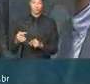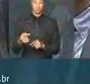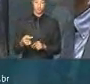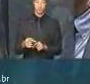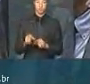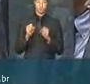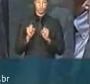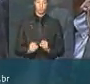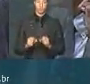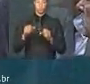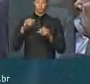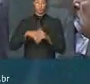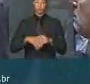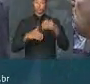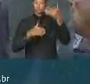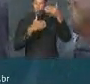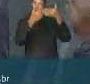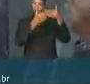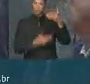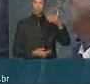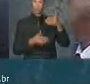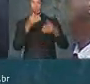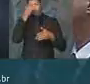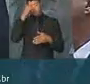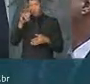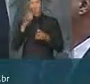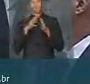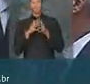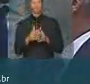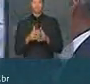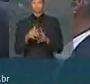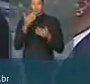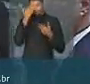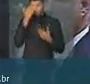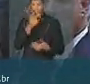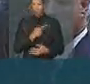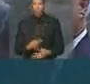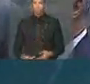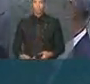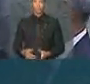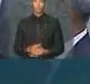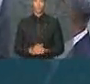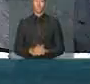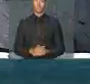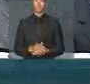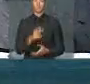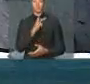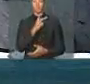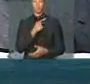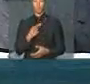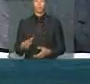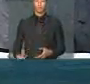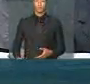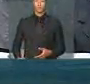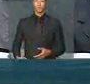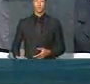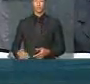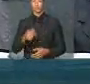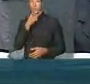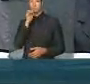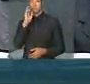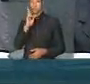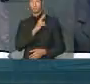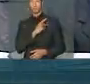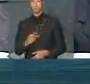poderíamos votar eletronicamente para evitar essa confusão obrigado presidente senhor presidente senhor